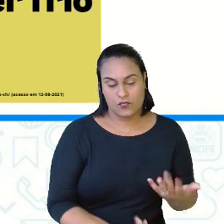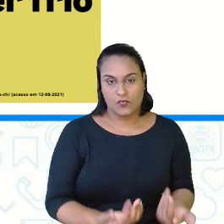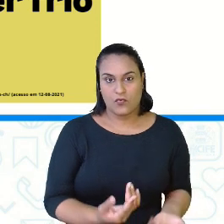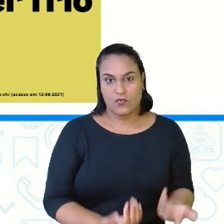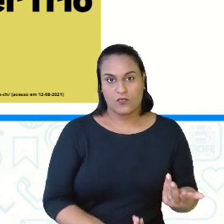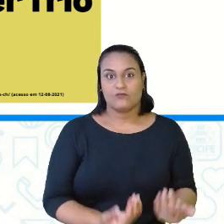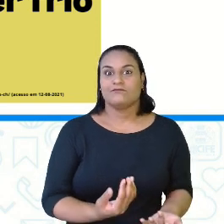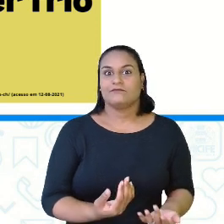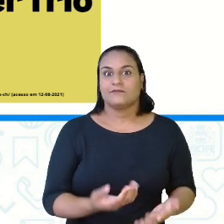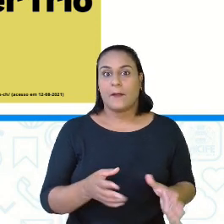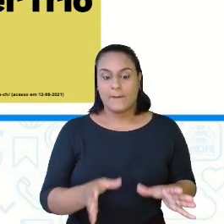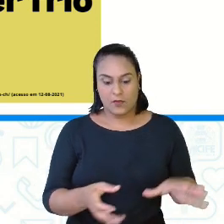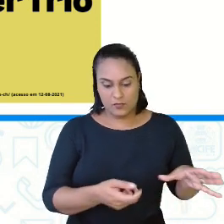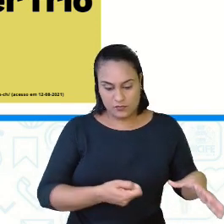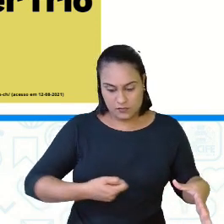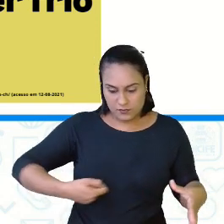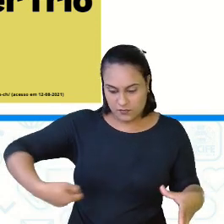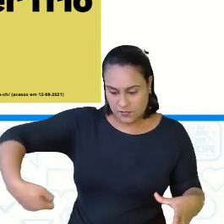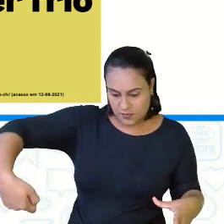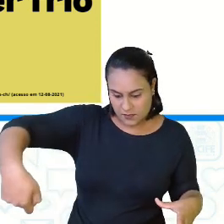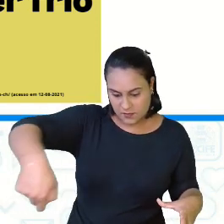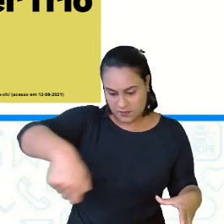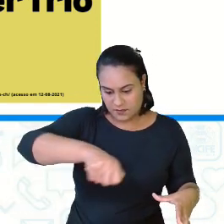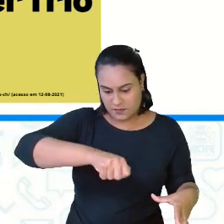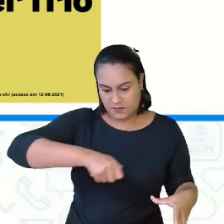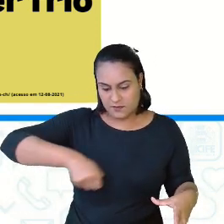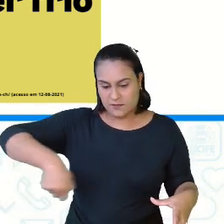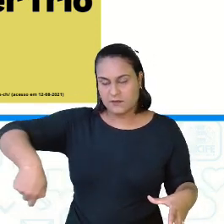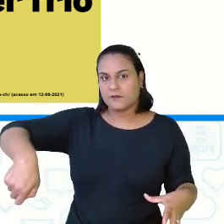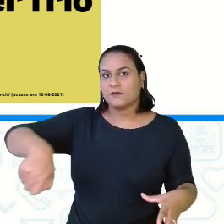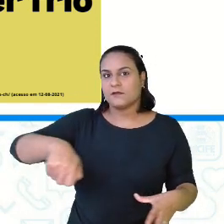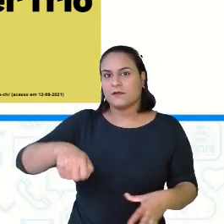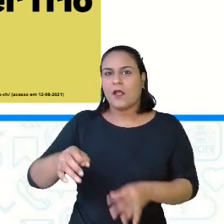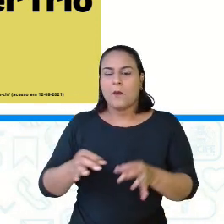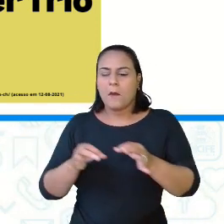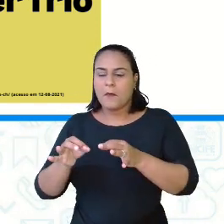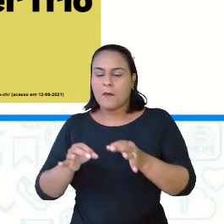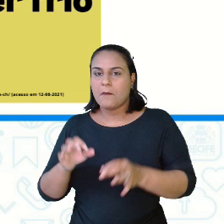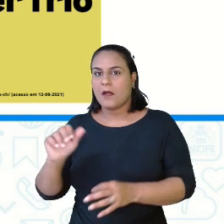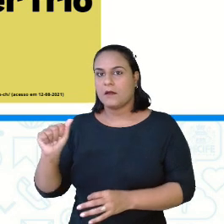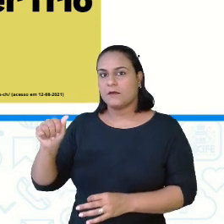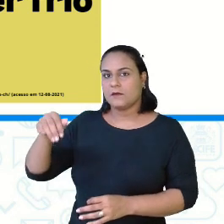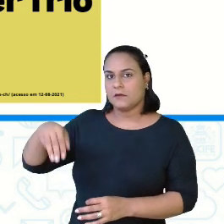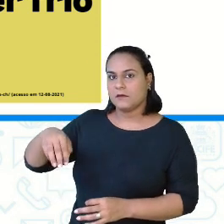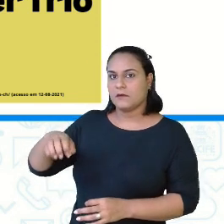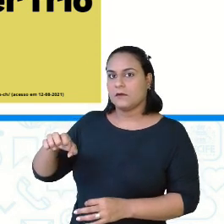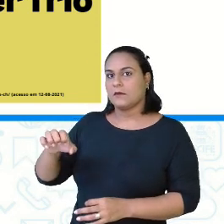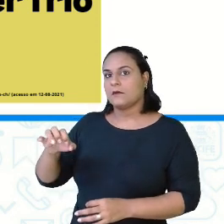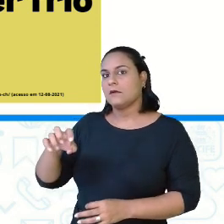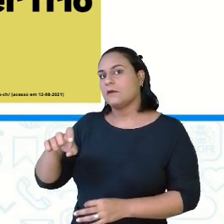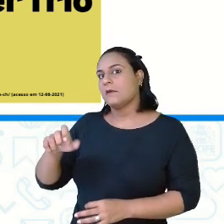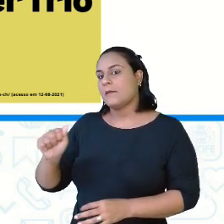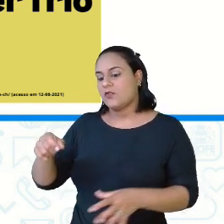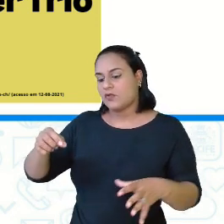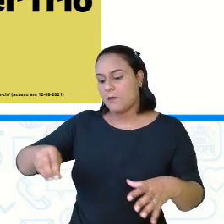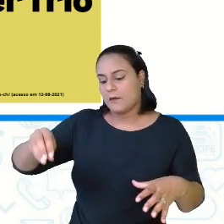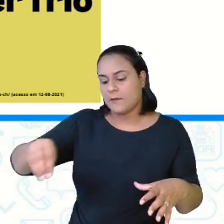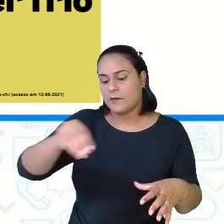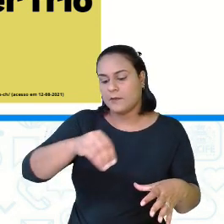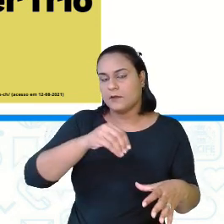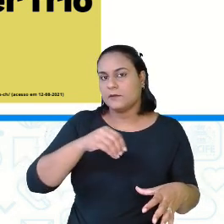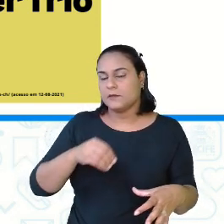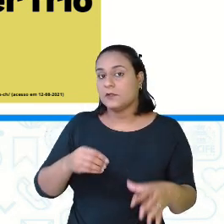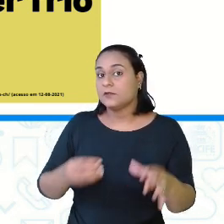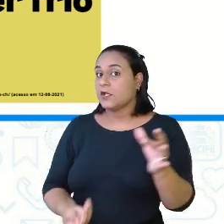Espalhe a cobertura no bolo quando ele estiver frio e enfeite com as ameixas picadas. Então aí a gente fez o